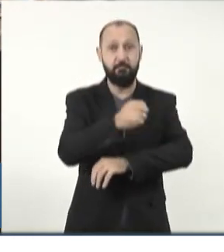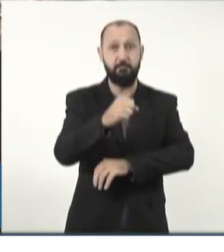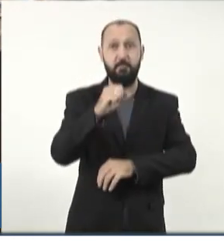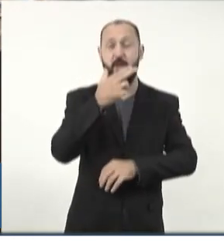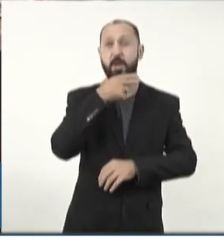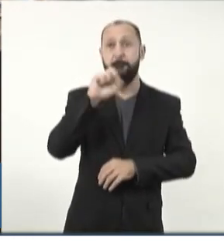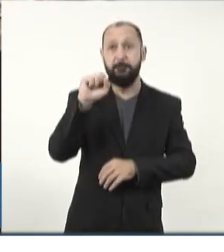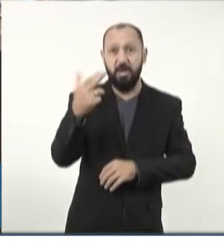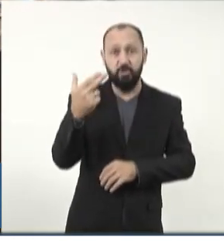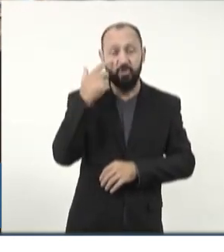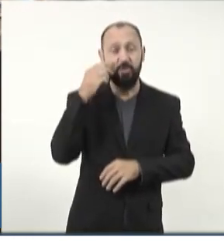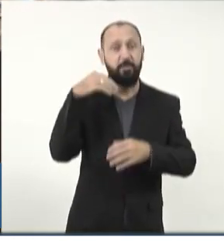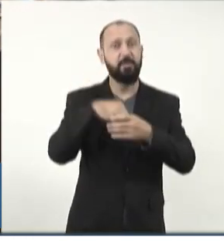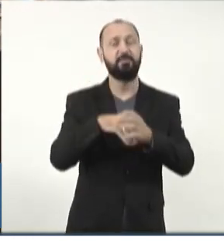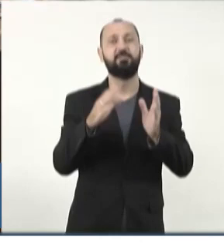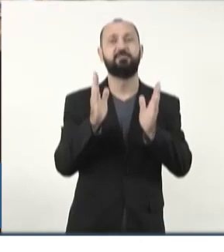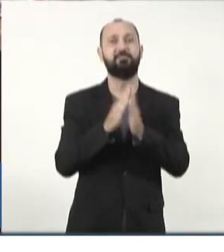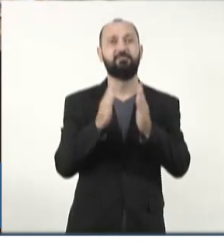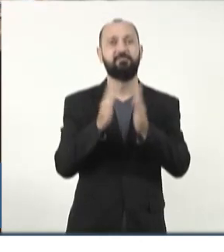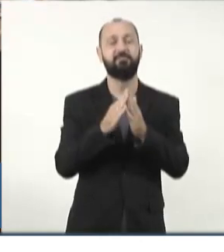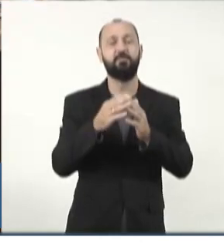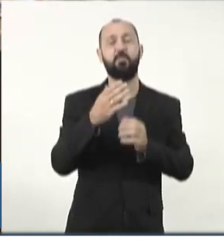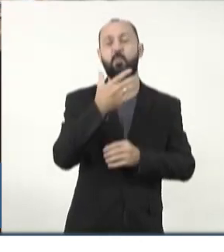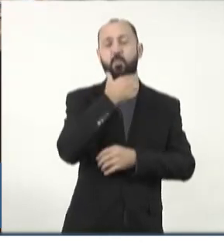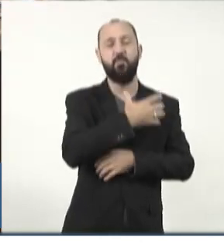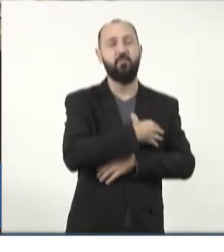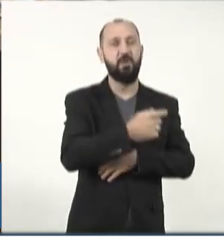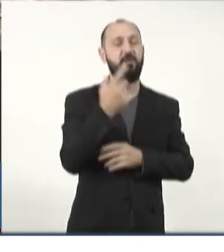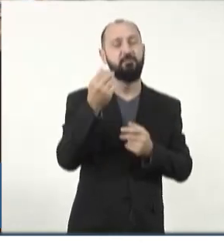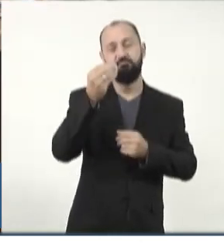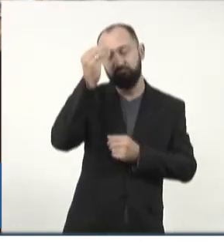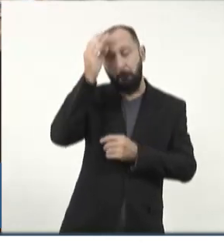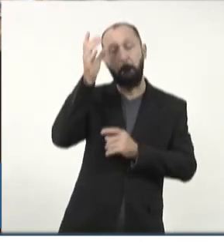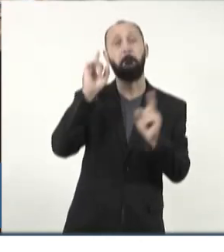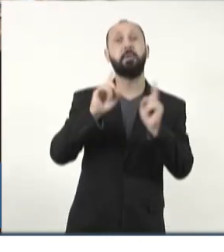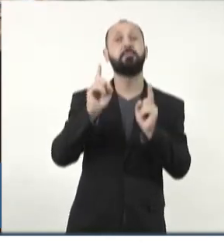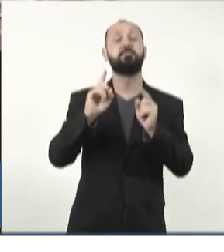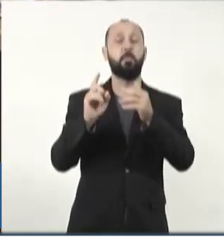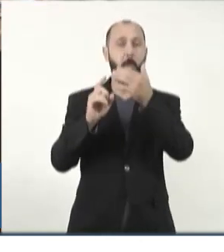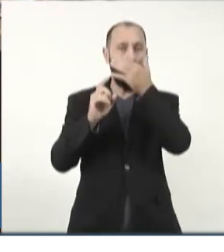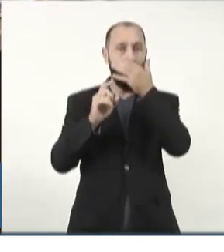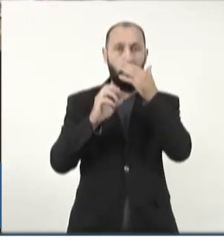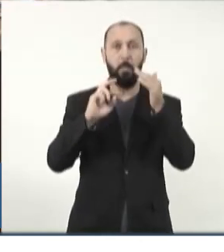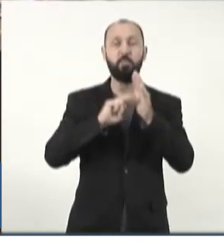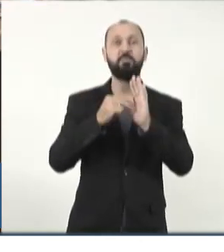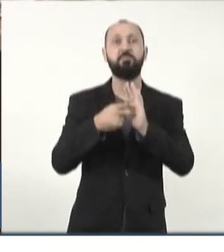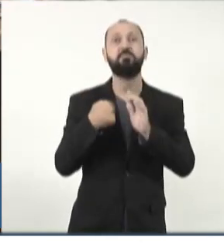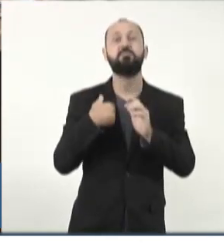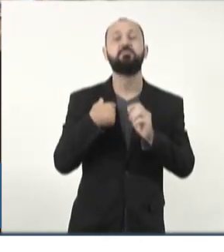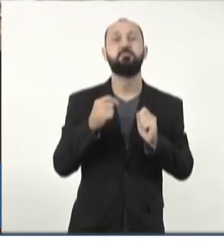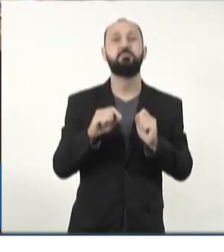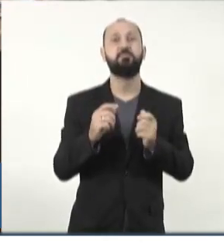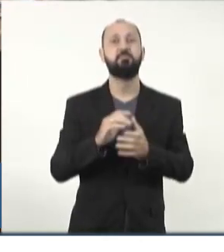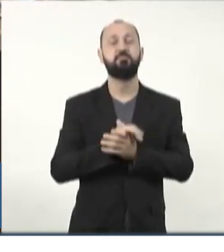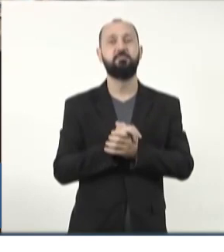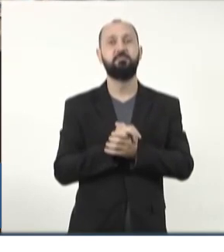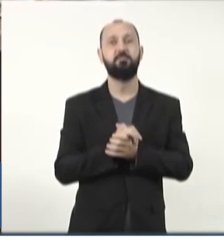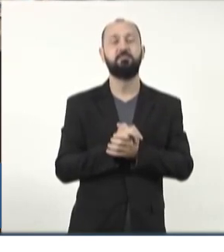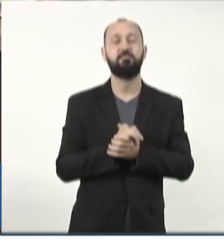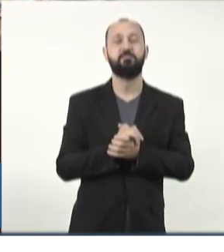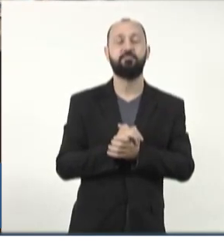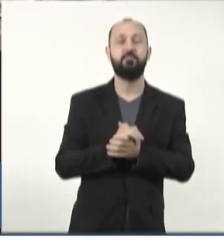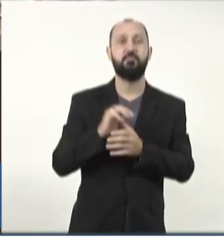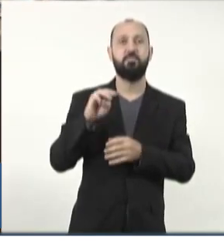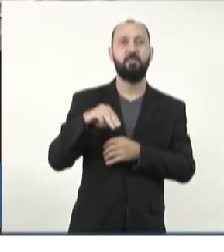da educação dos nossos filhos. Inconscientemente. E assim, é nesse sentido que quando o